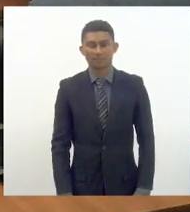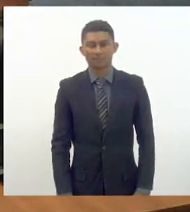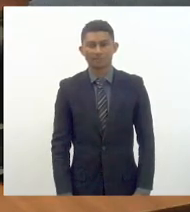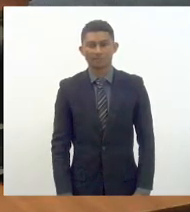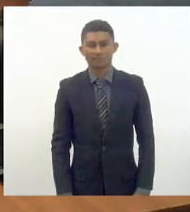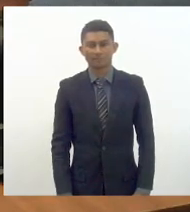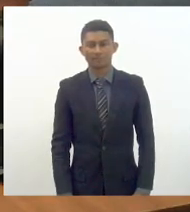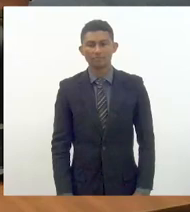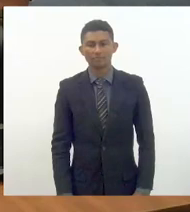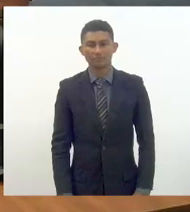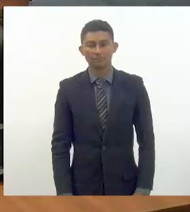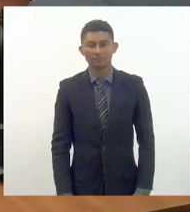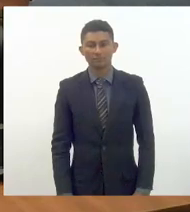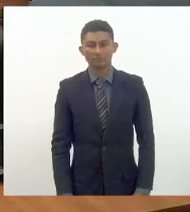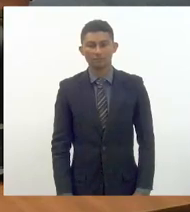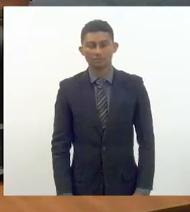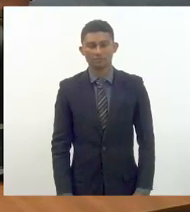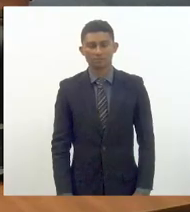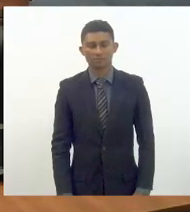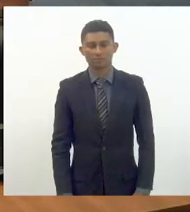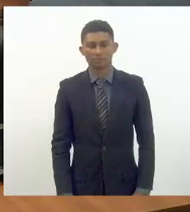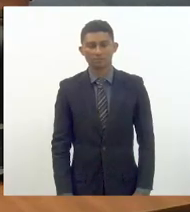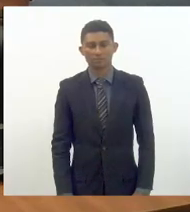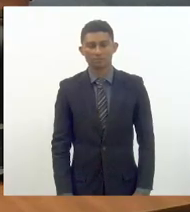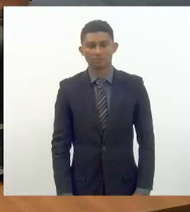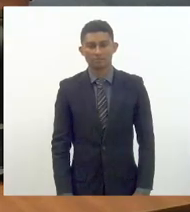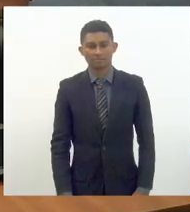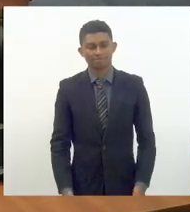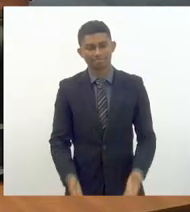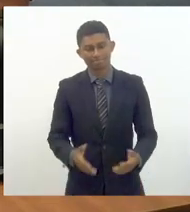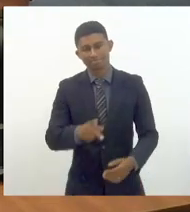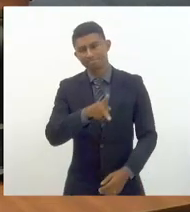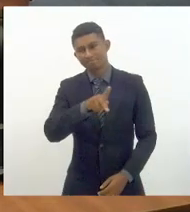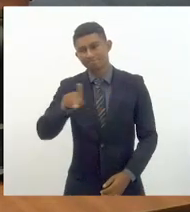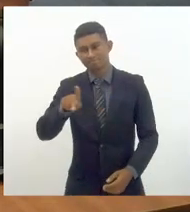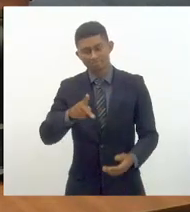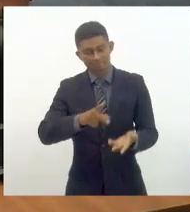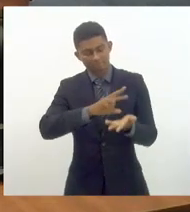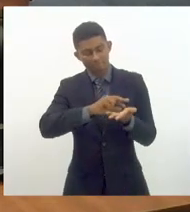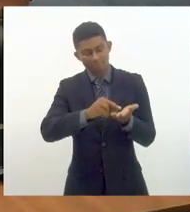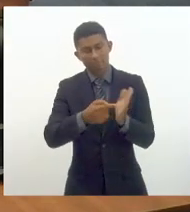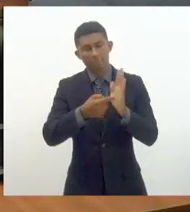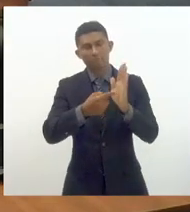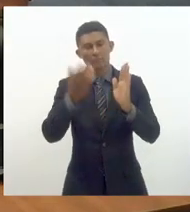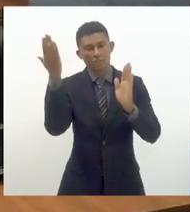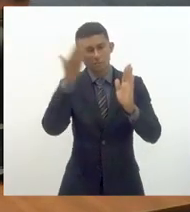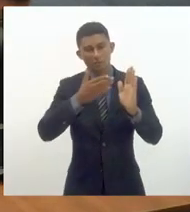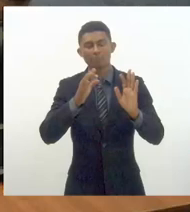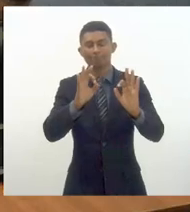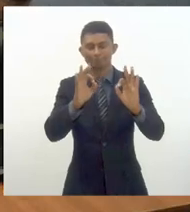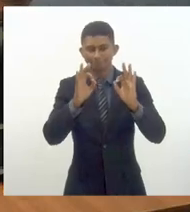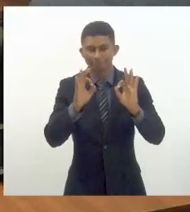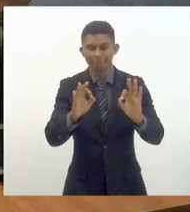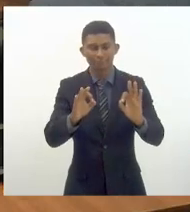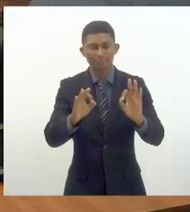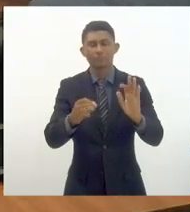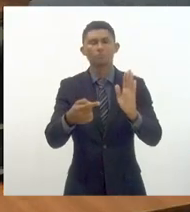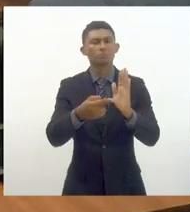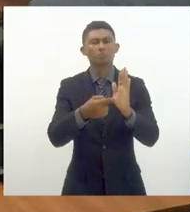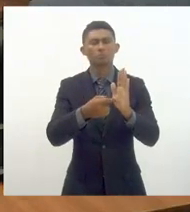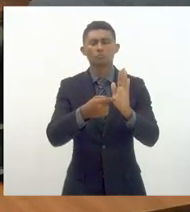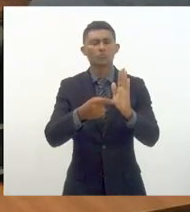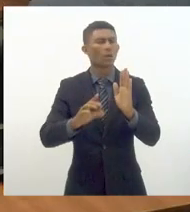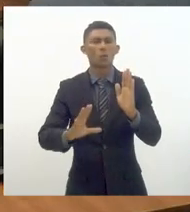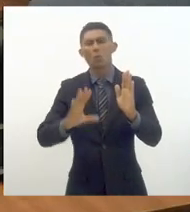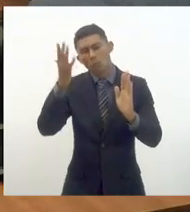E aí a senhora Presidente a atas reflete com exatidão ocorrido